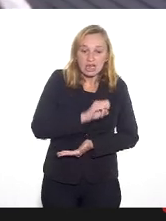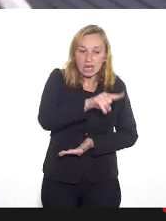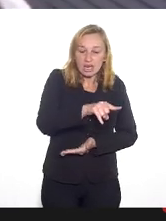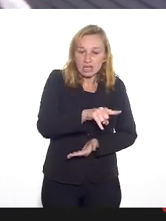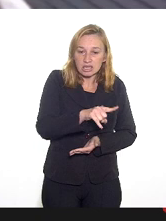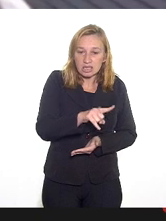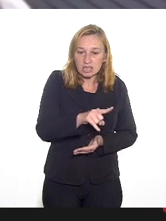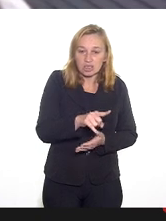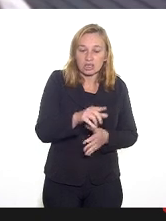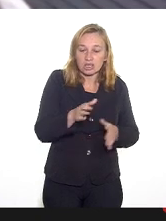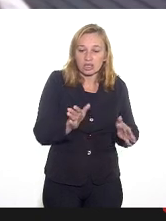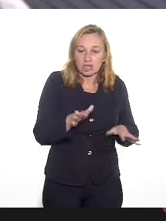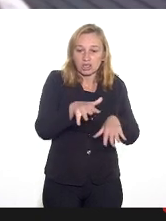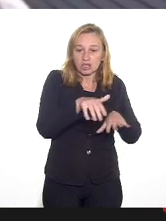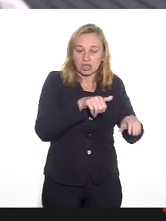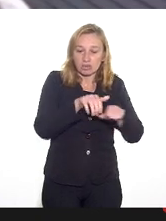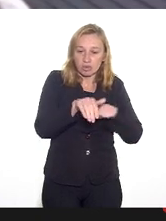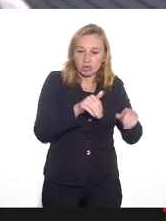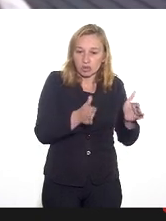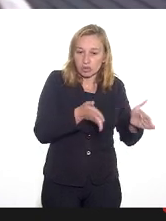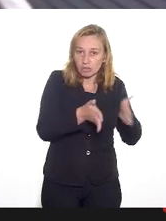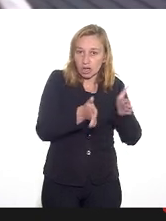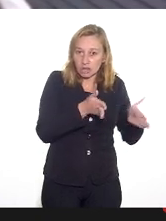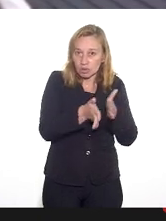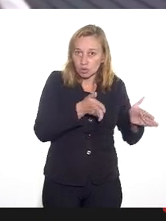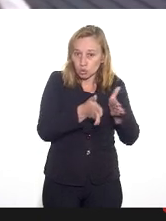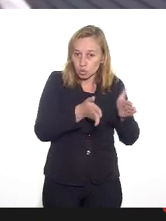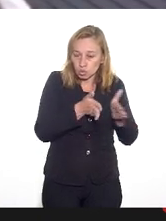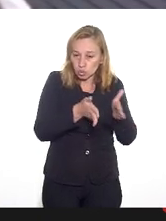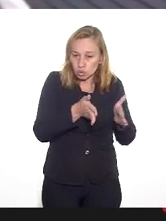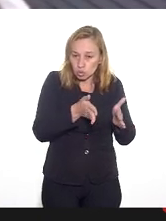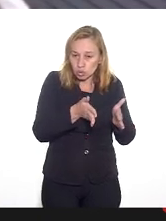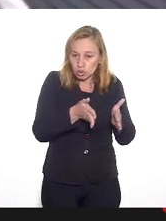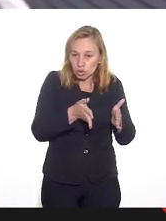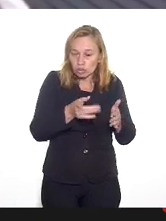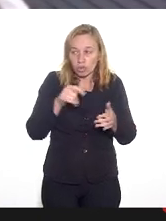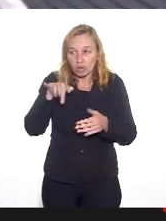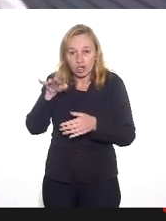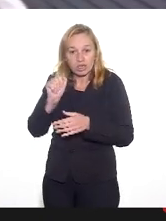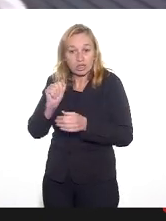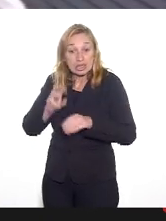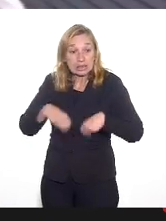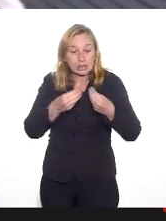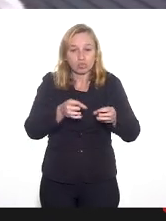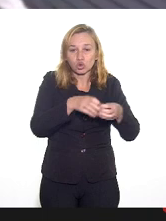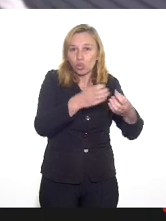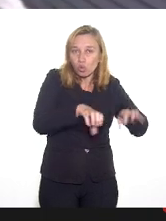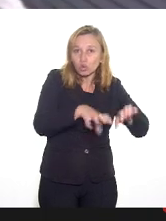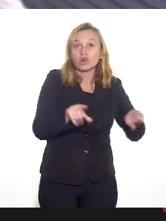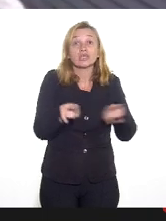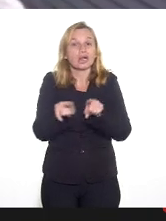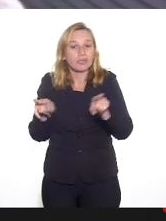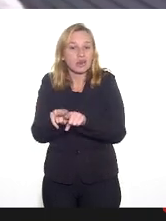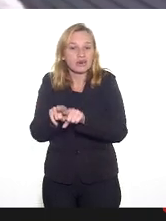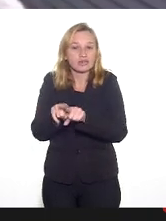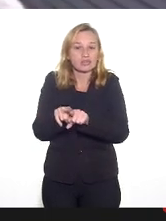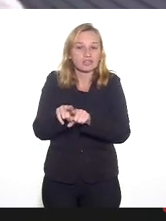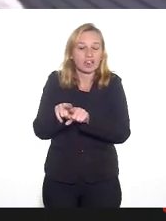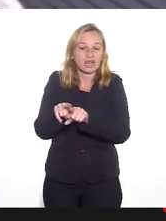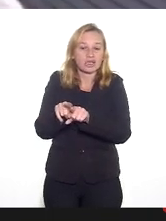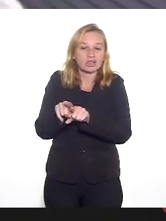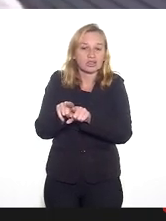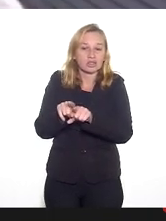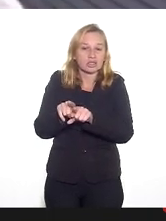suspensão, né, de prazo que a Procuradoria deu para os concursos também vai conseguir